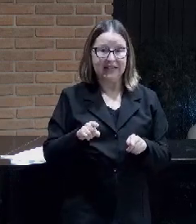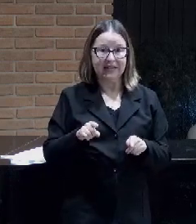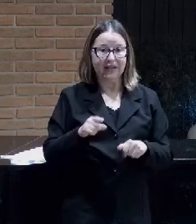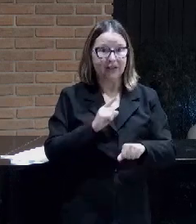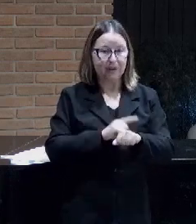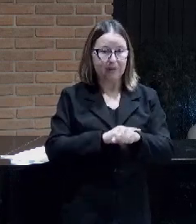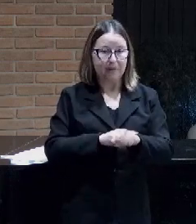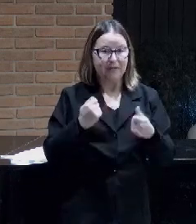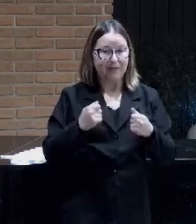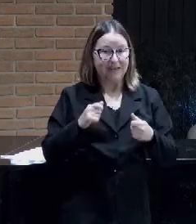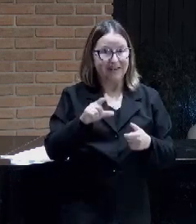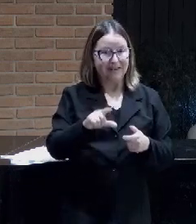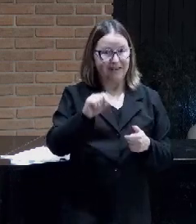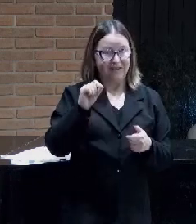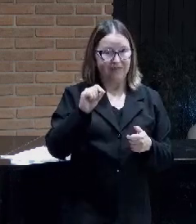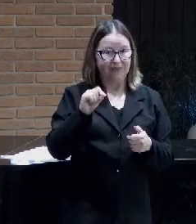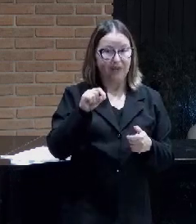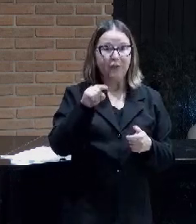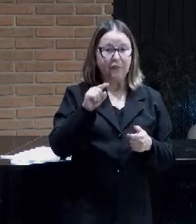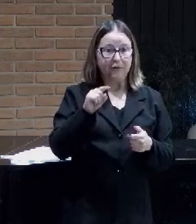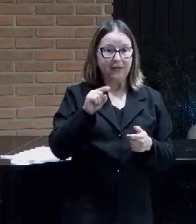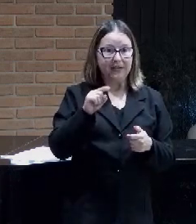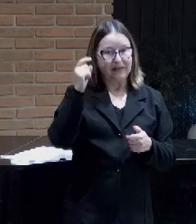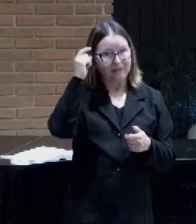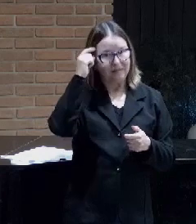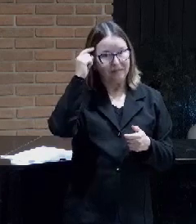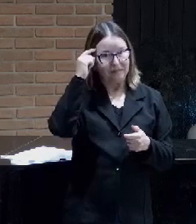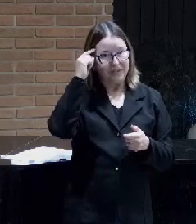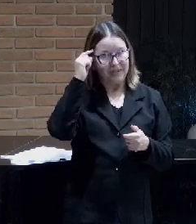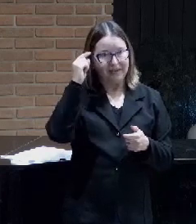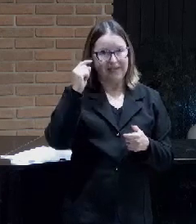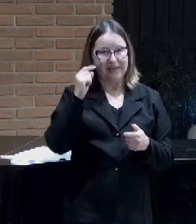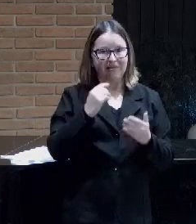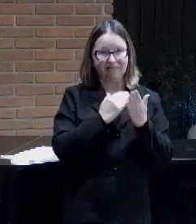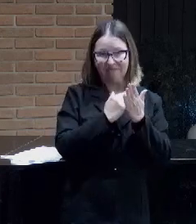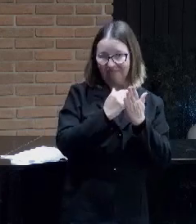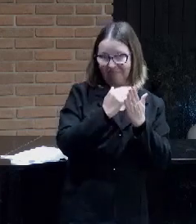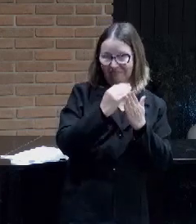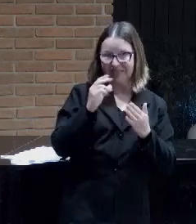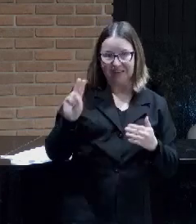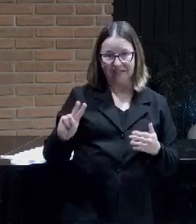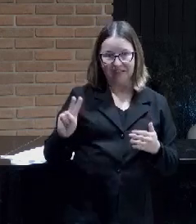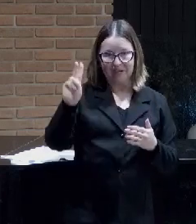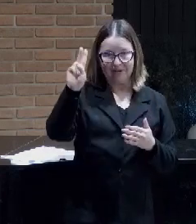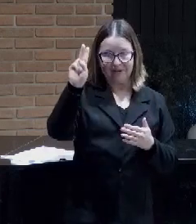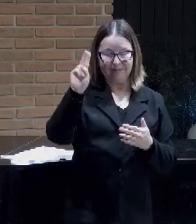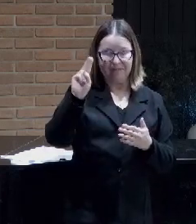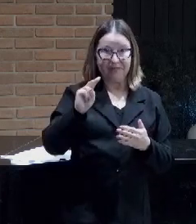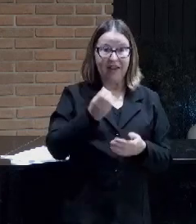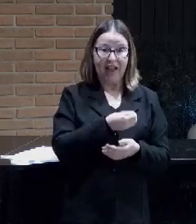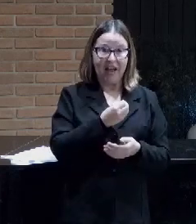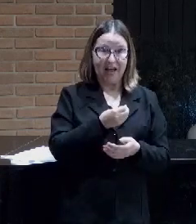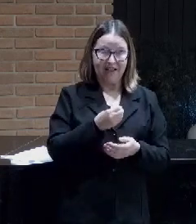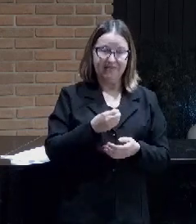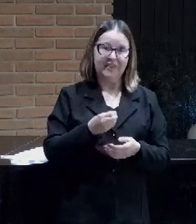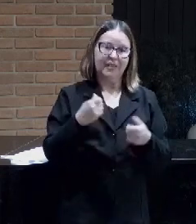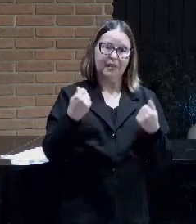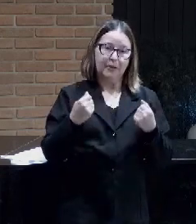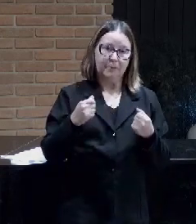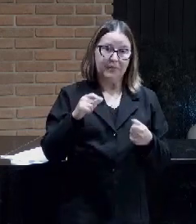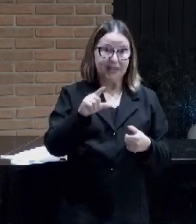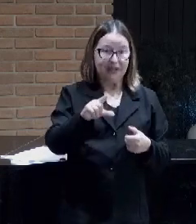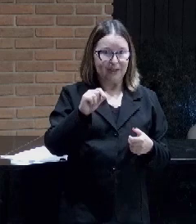estava baseado num critério de valores. E eu queria falar para vocês também que a vida não tem decisões. A vida é decisão, o tempo